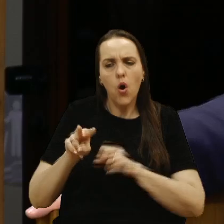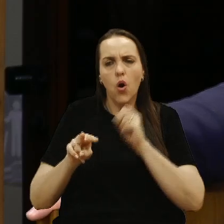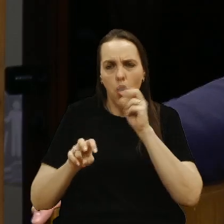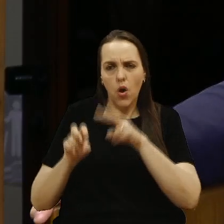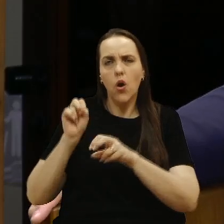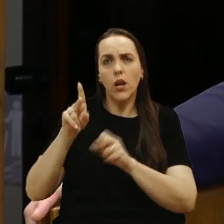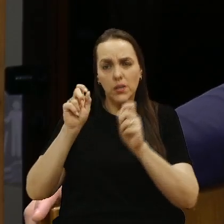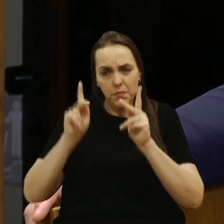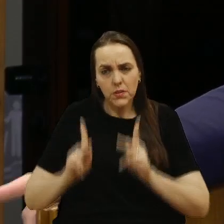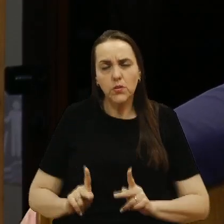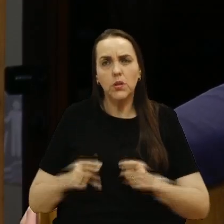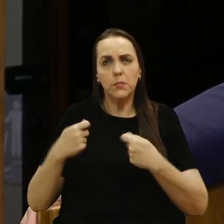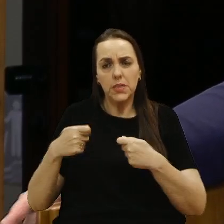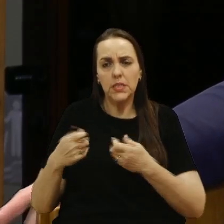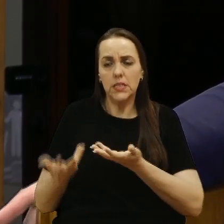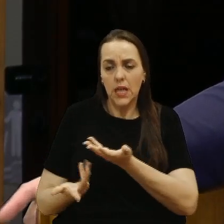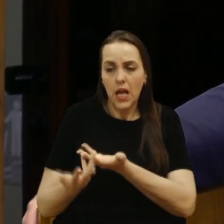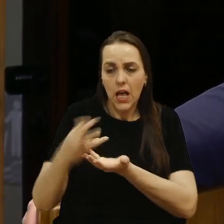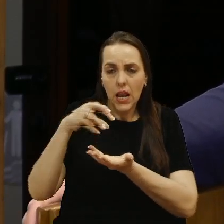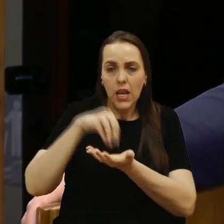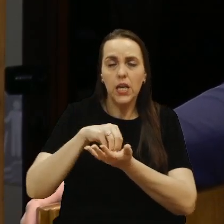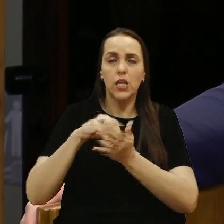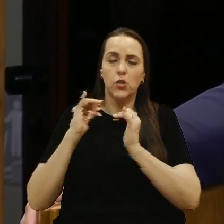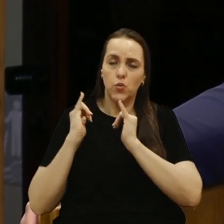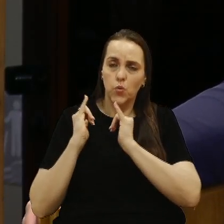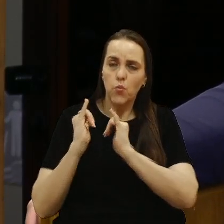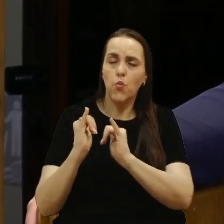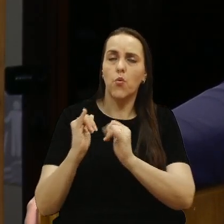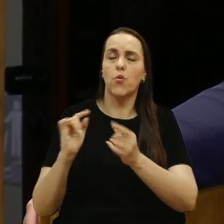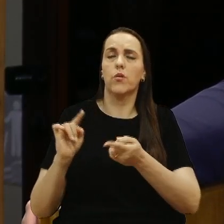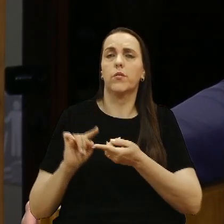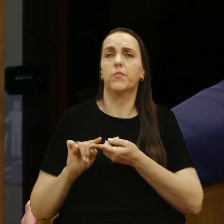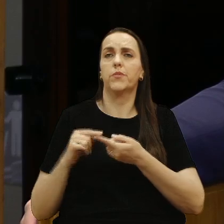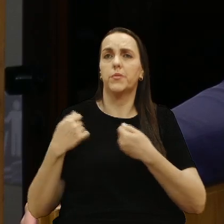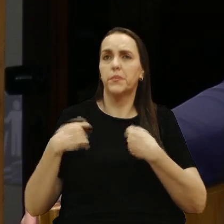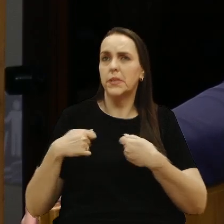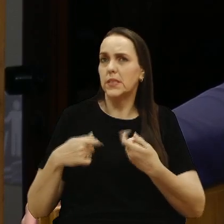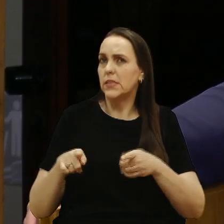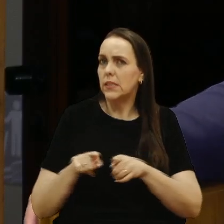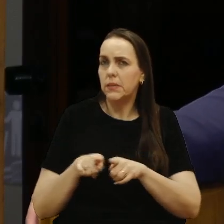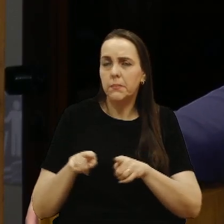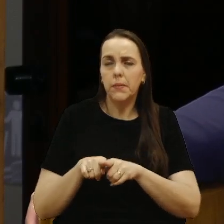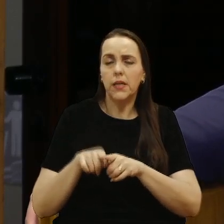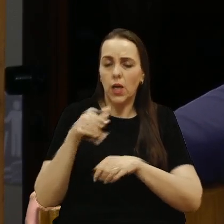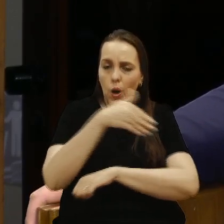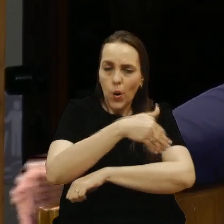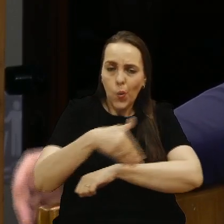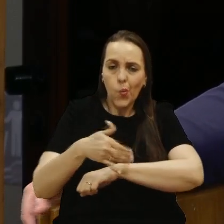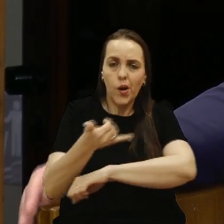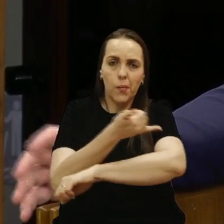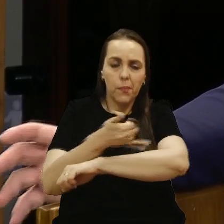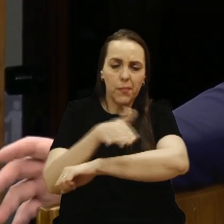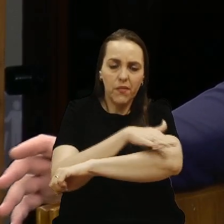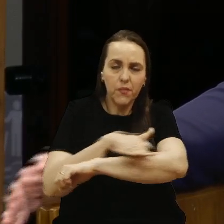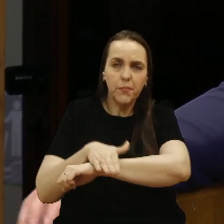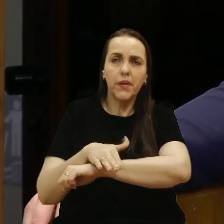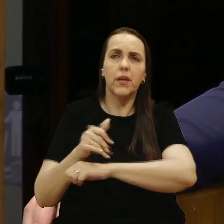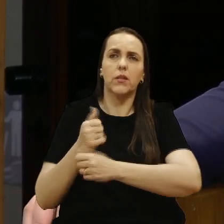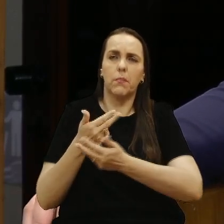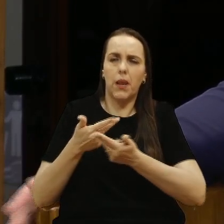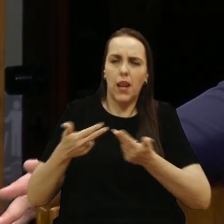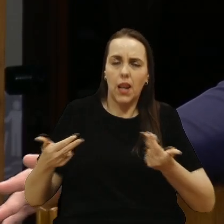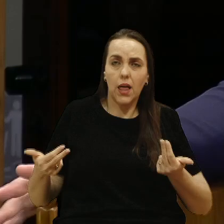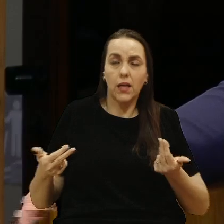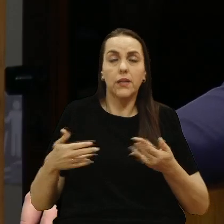pessoas que precisam lá da coleta de lixo, da linha de ônibus, de ter a sua rua pavimentada com calçamento, etc. e